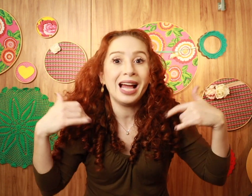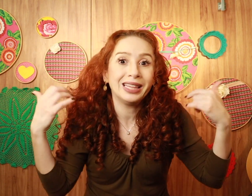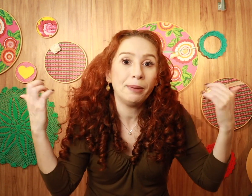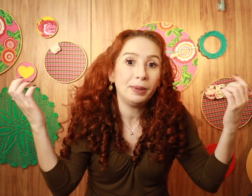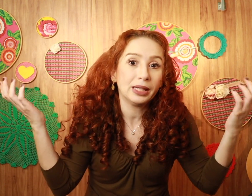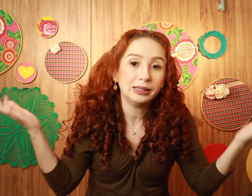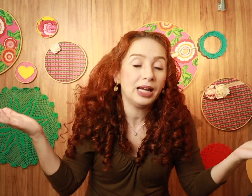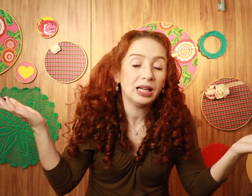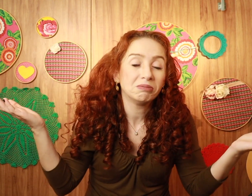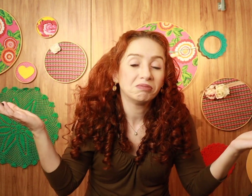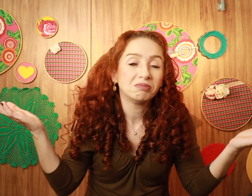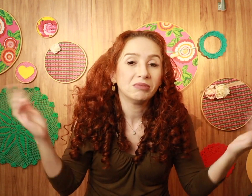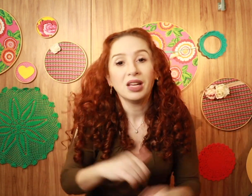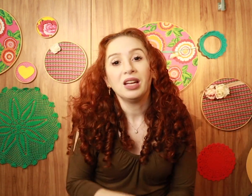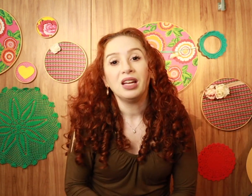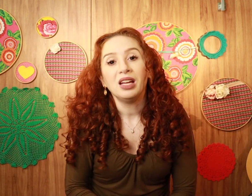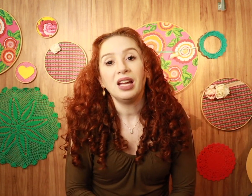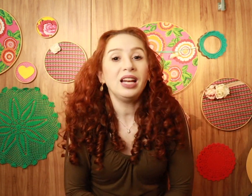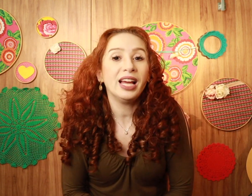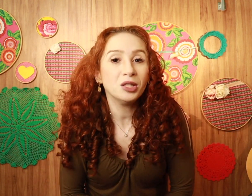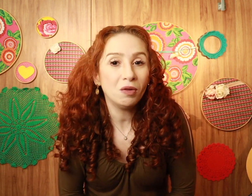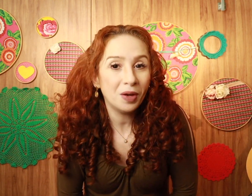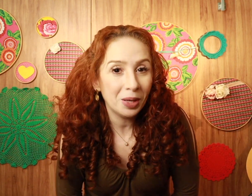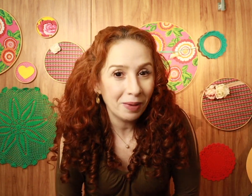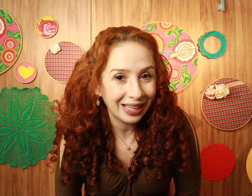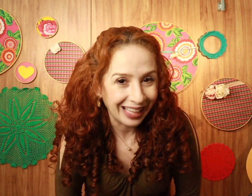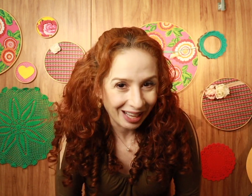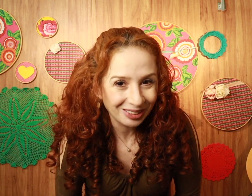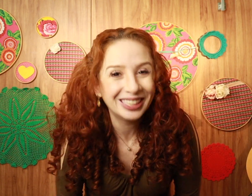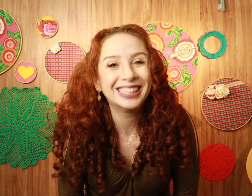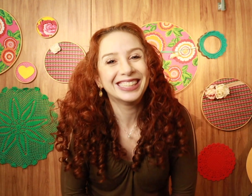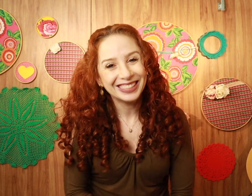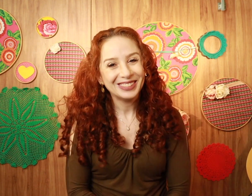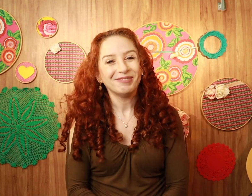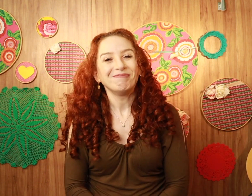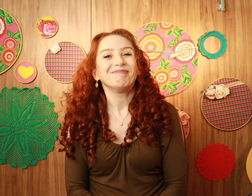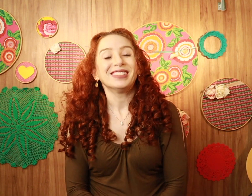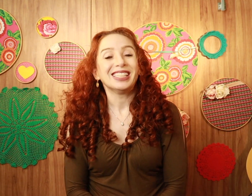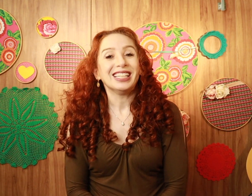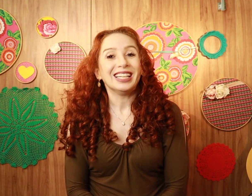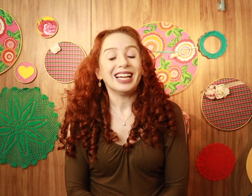tinha nada a perder, ele resolveu libertá-lo.